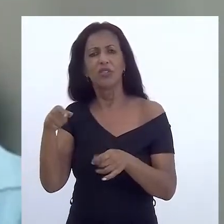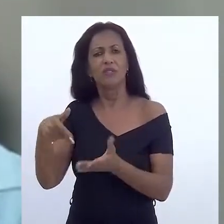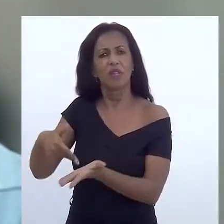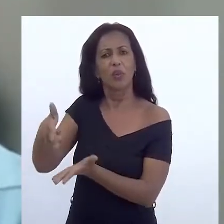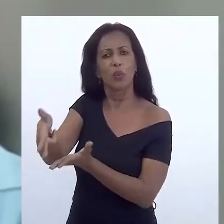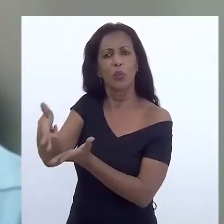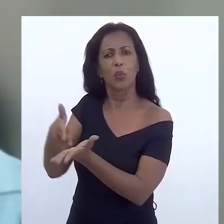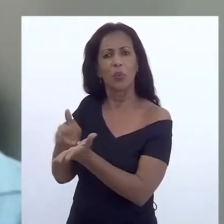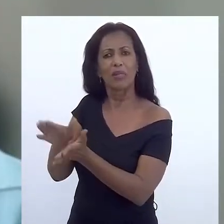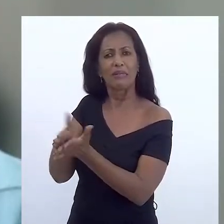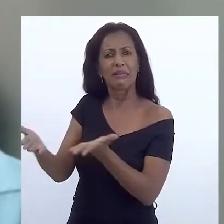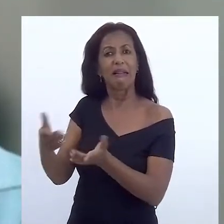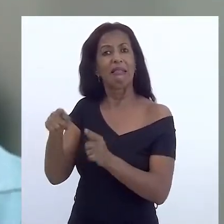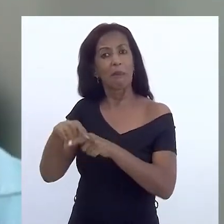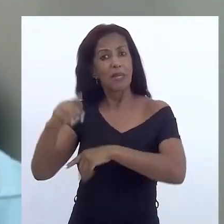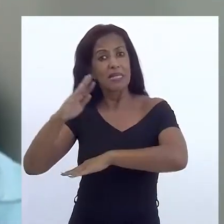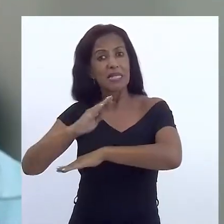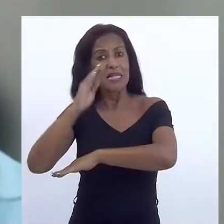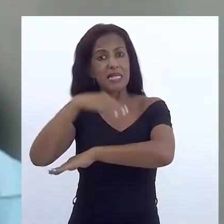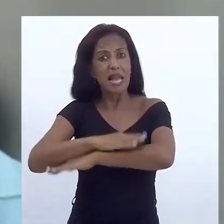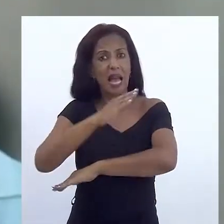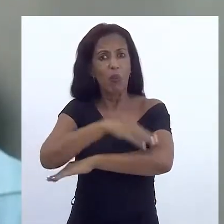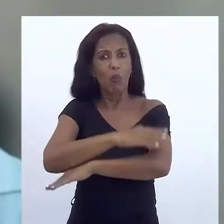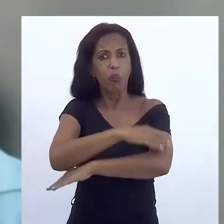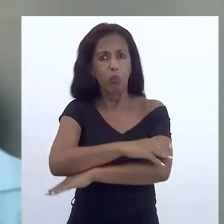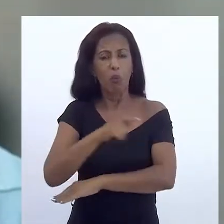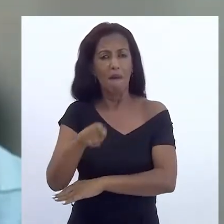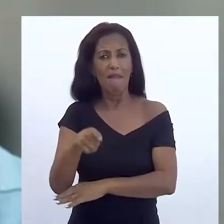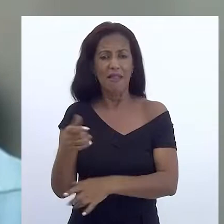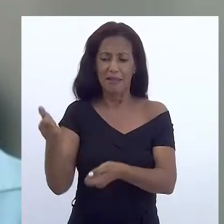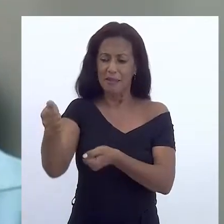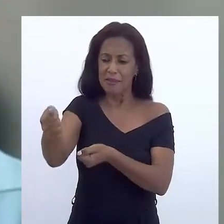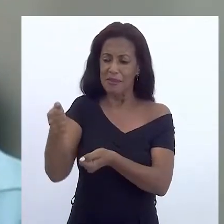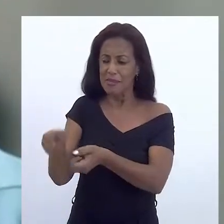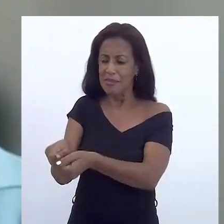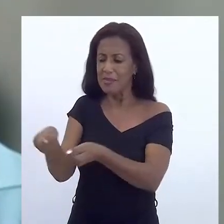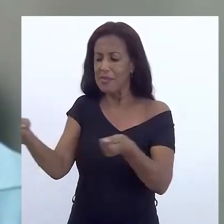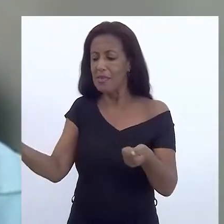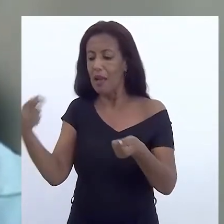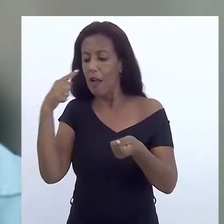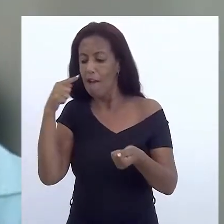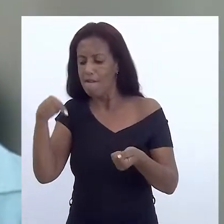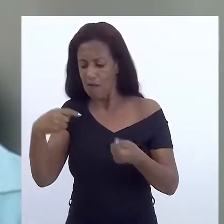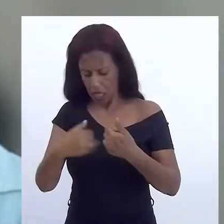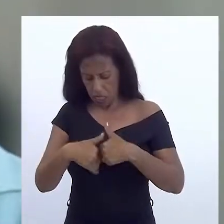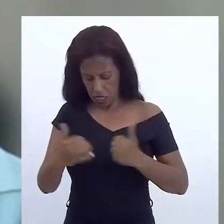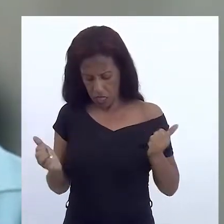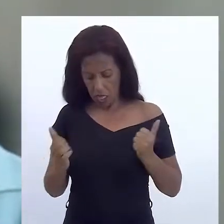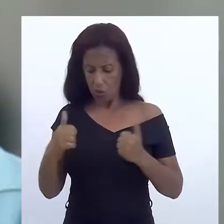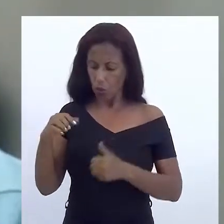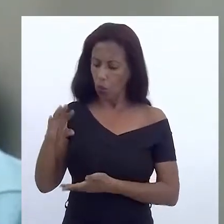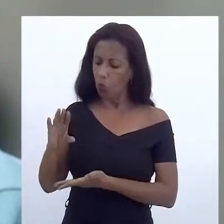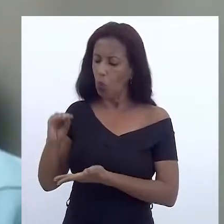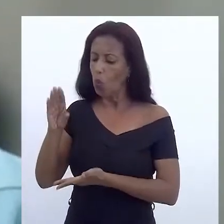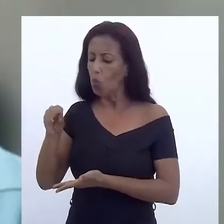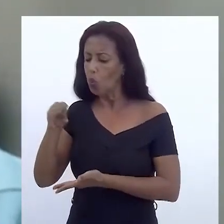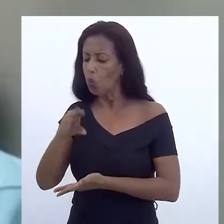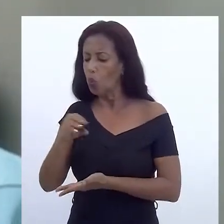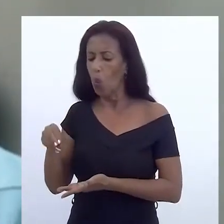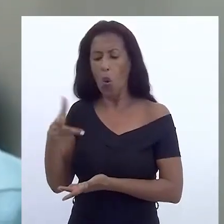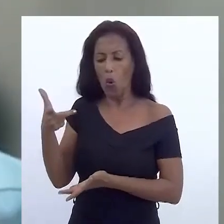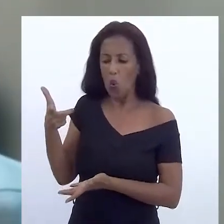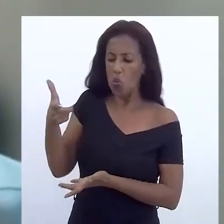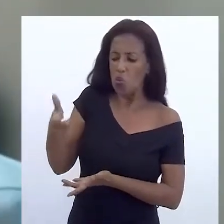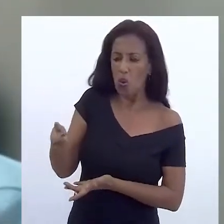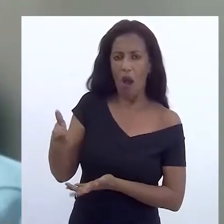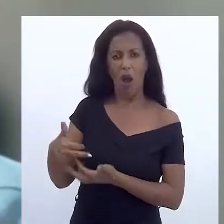vezes pegava, assim, rãs vivas numa cisterna e dissecava para ver lá os órgãos batendo, ou